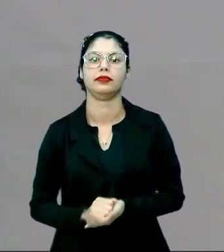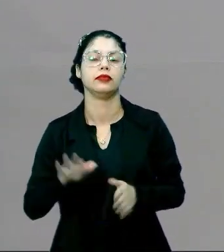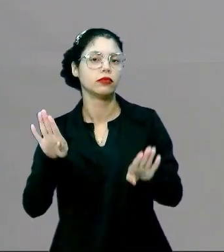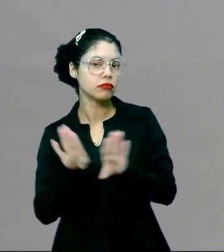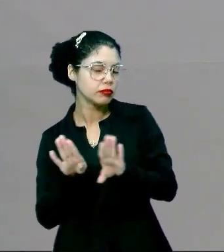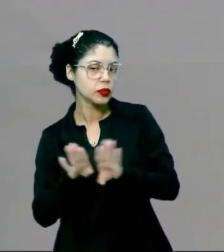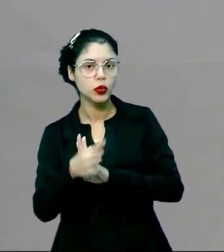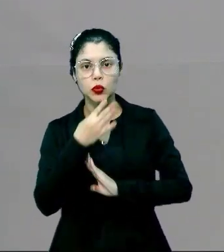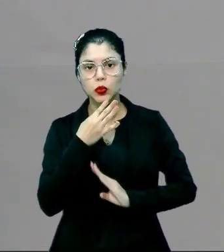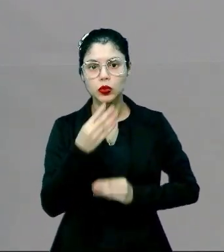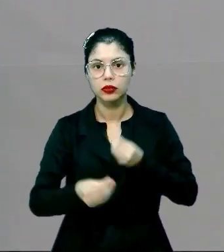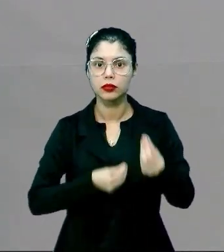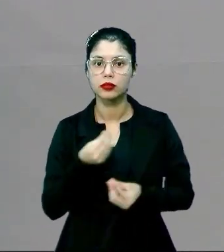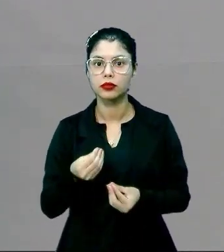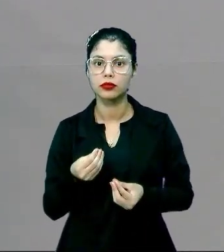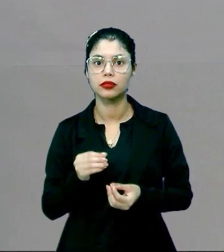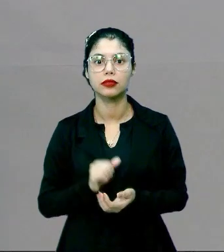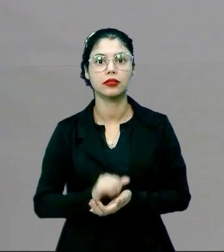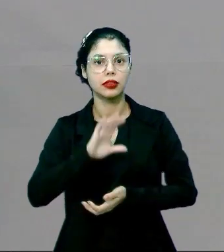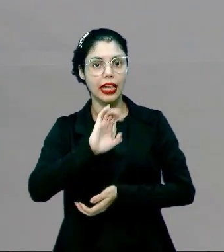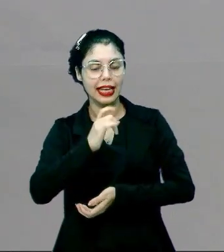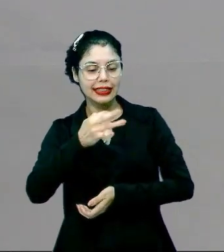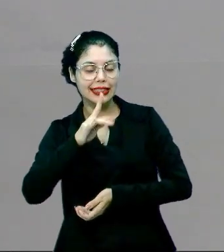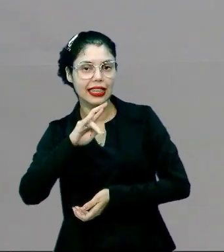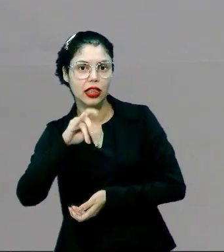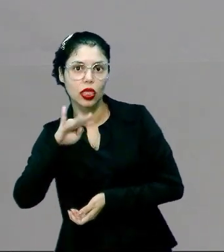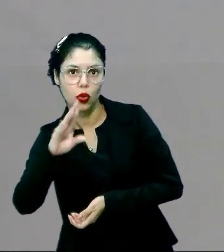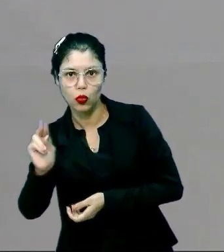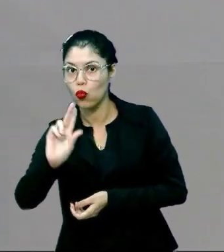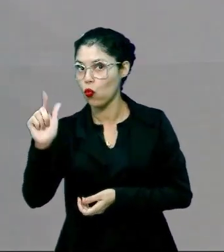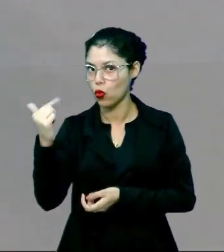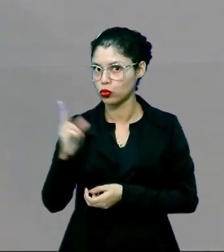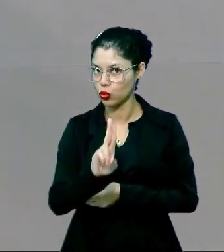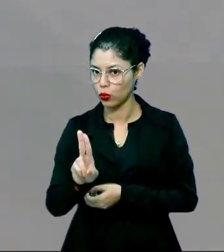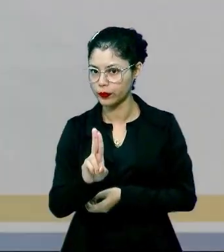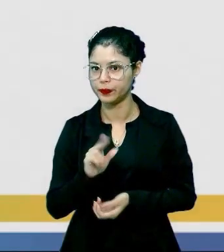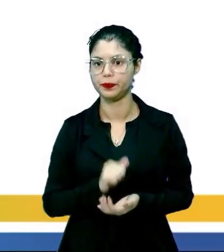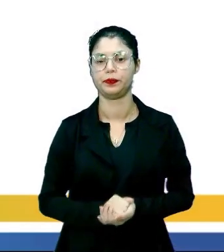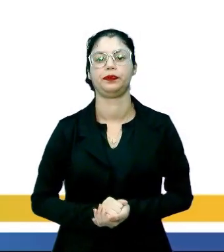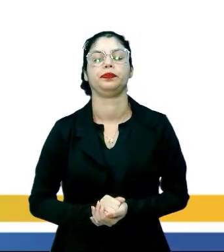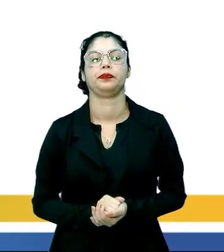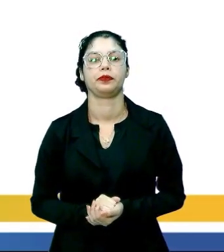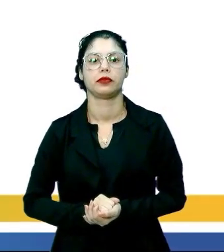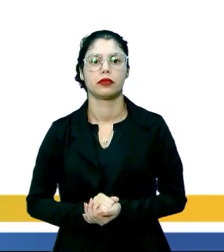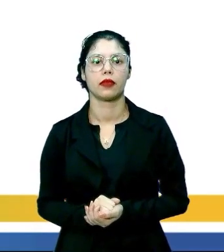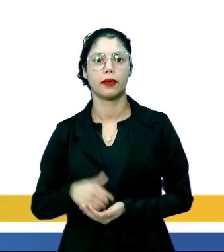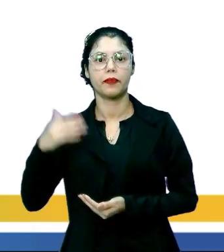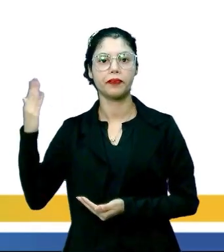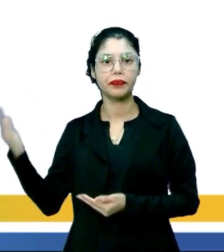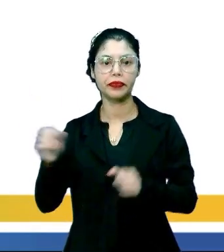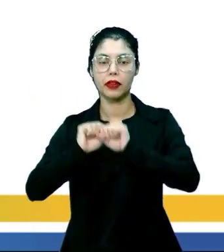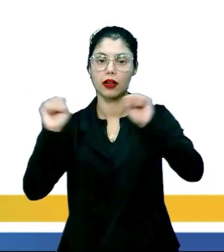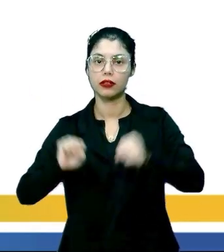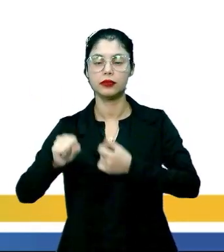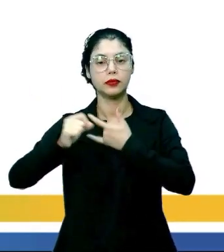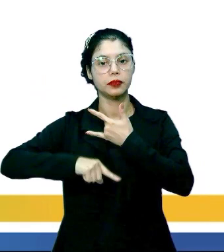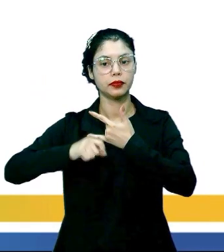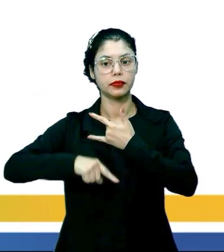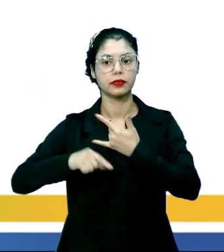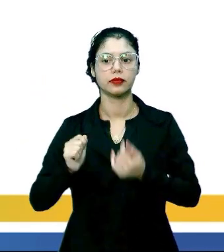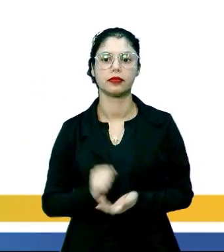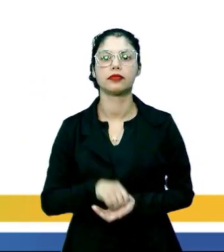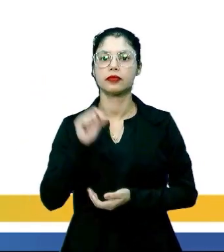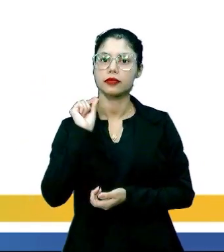Que também é conhecido como sistema excretor, tá ok? Vamos lá! Sistema urinário.